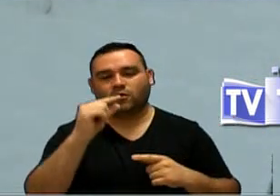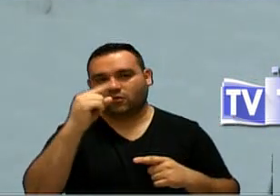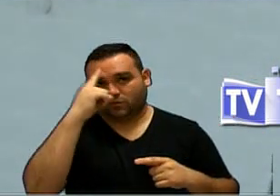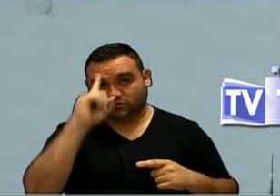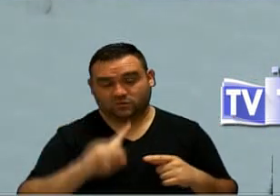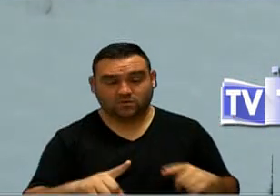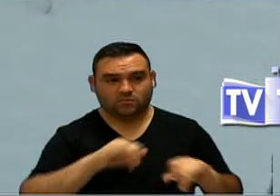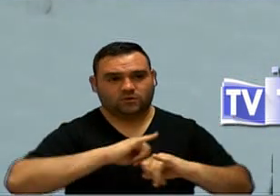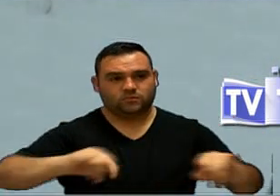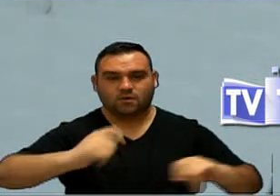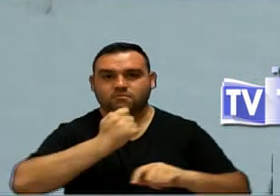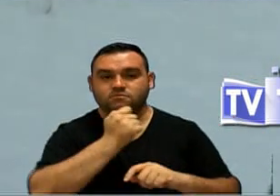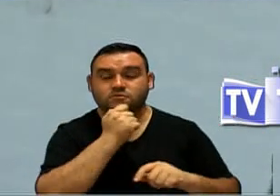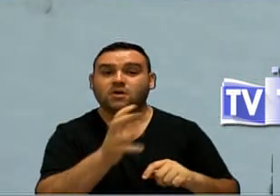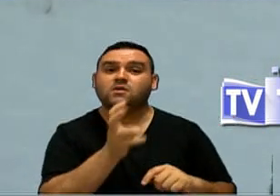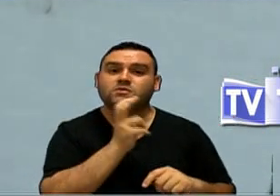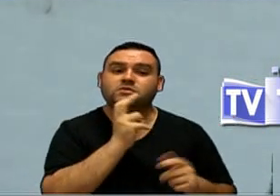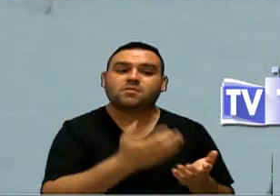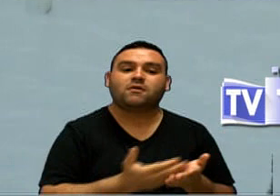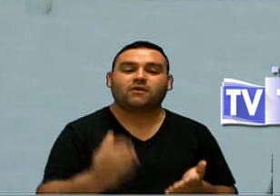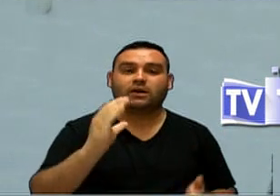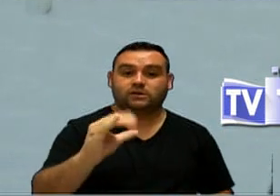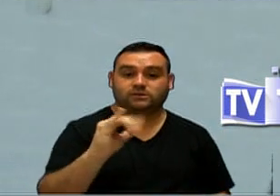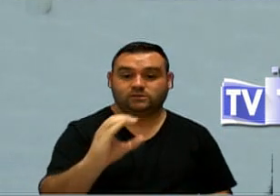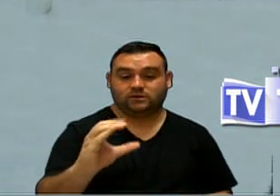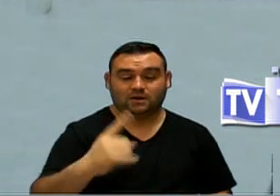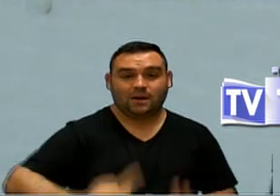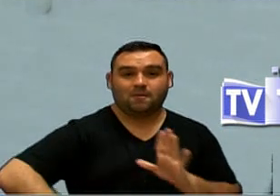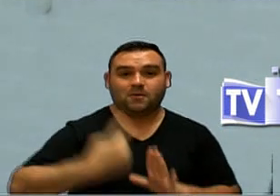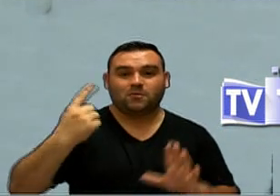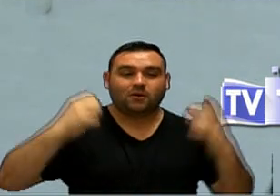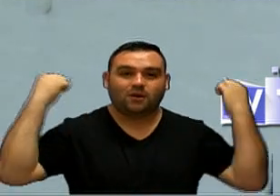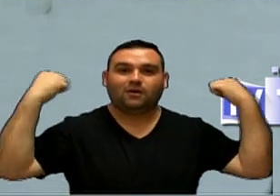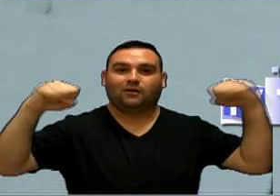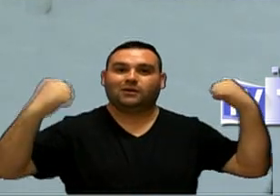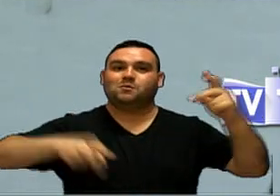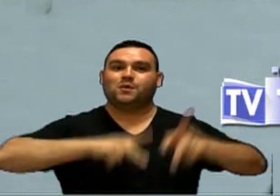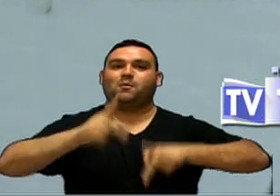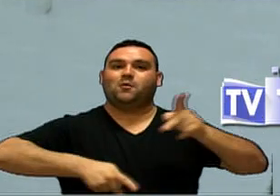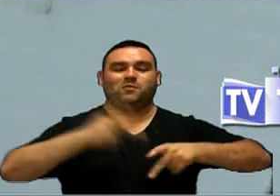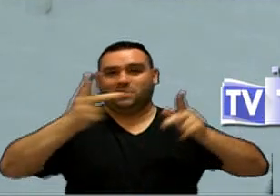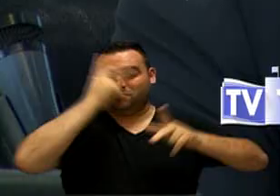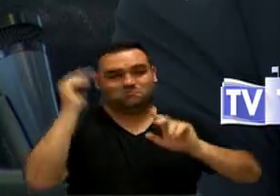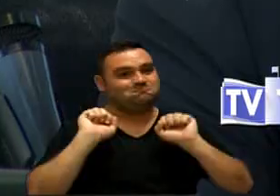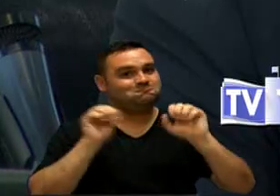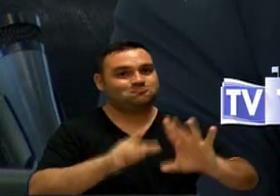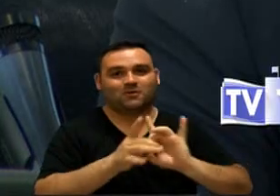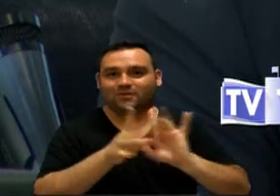não divulgamos, Sorocaba vai ter no SIC a primeira academia pública de Sorocaba.